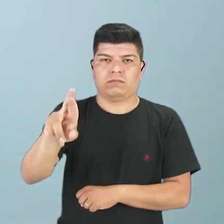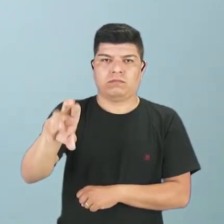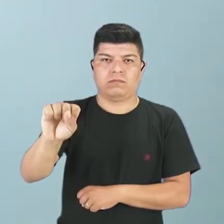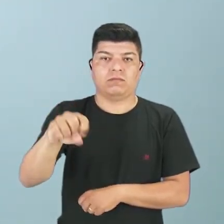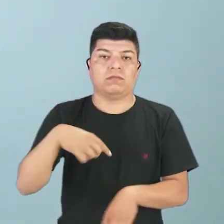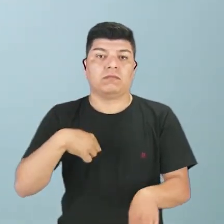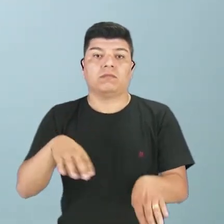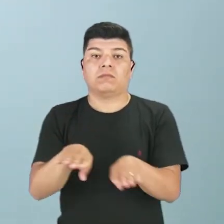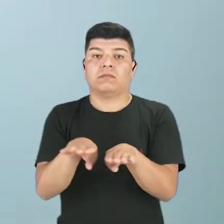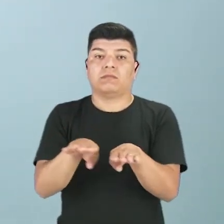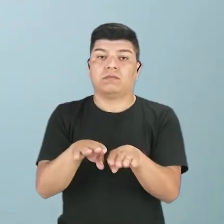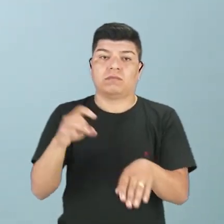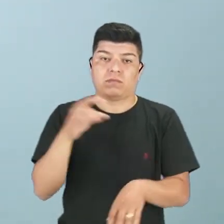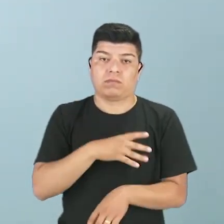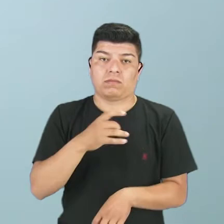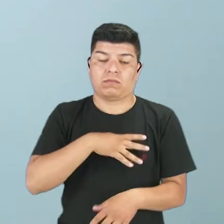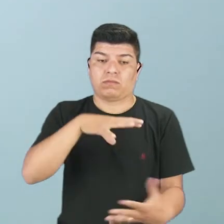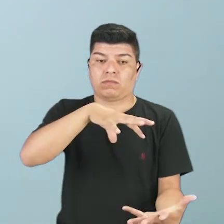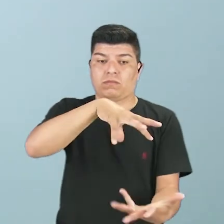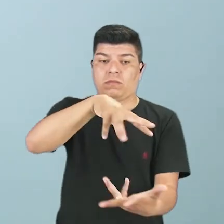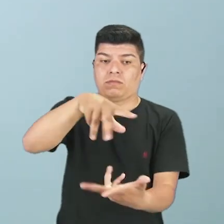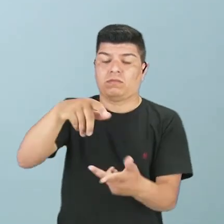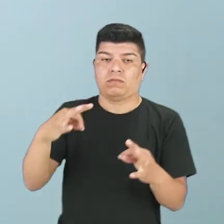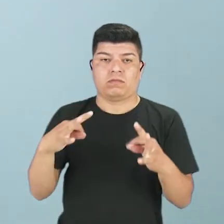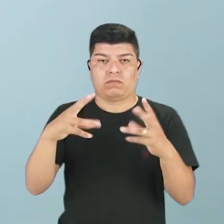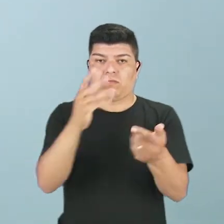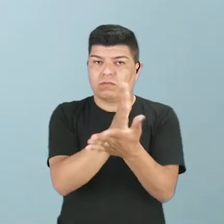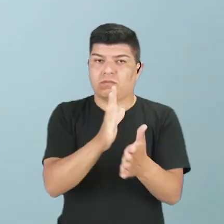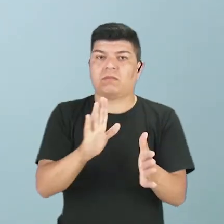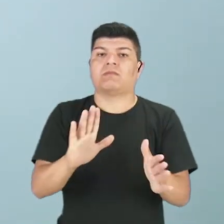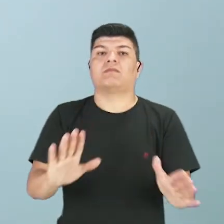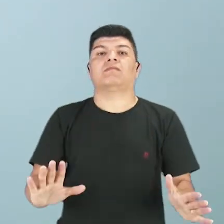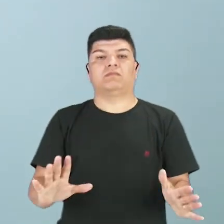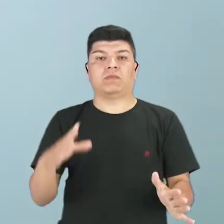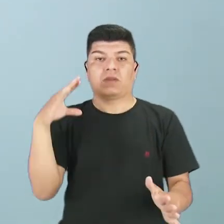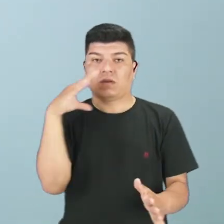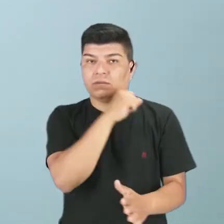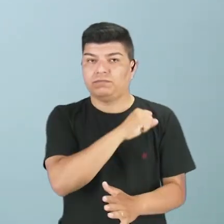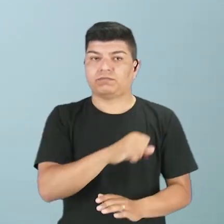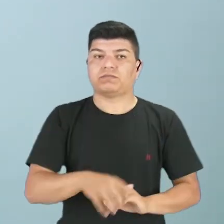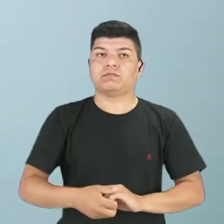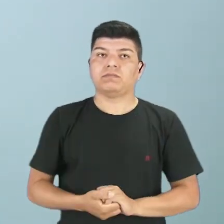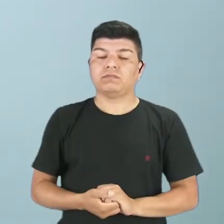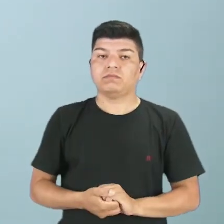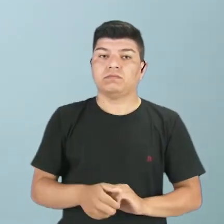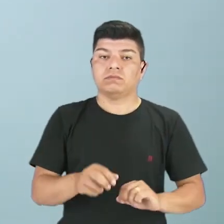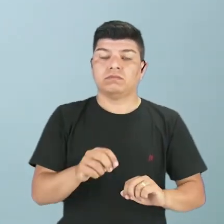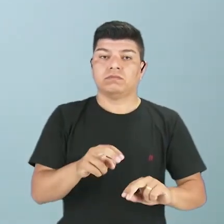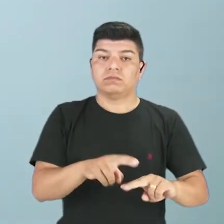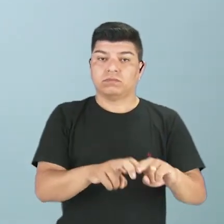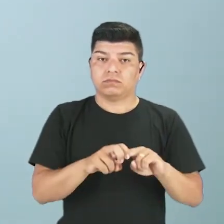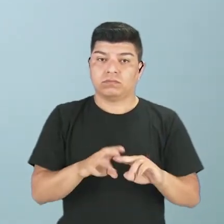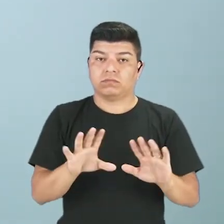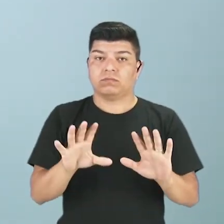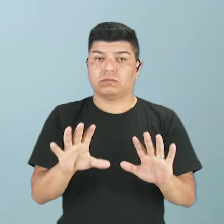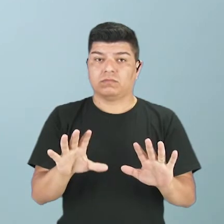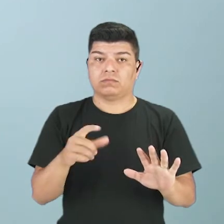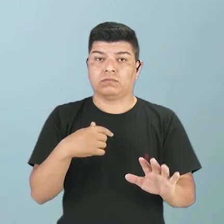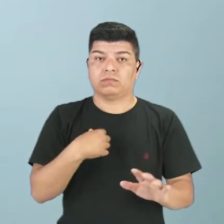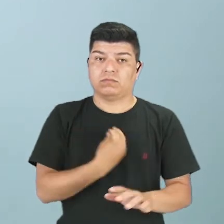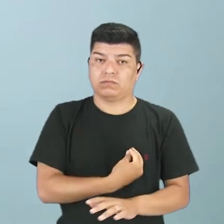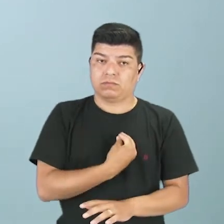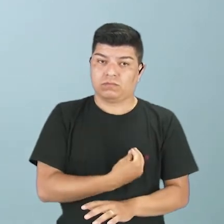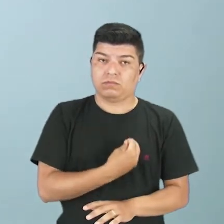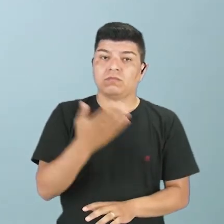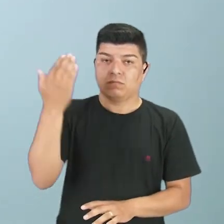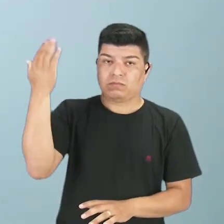inclusive colocando medo na humanidade de que tudo se acabasse em frações de segundo. Por sinal, eu sou dessa época